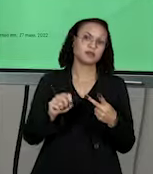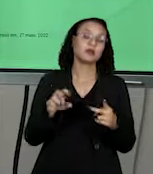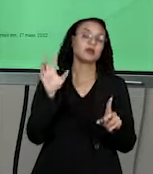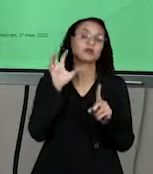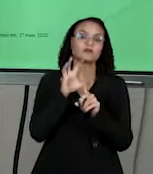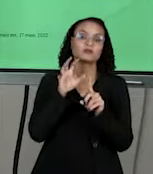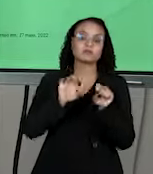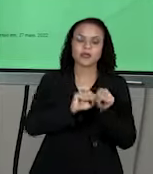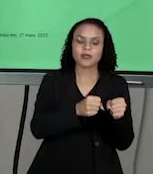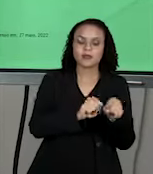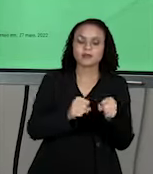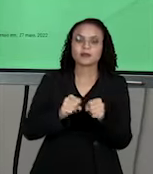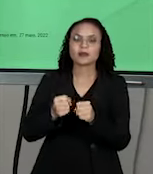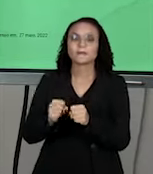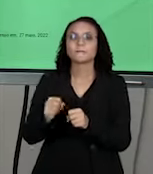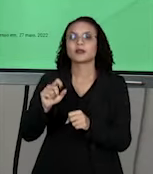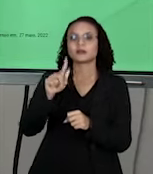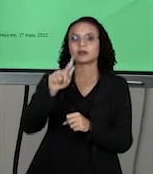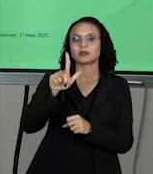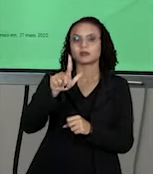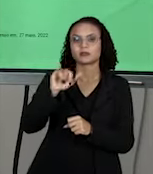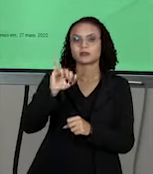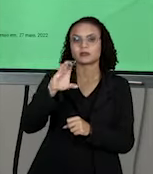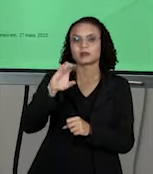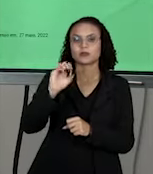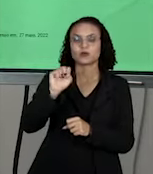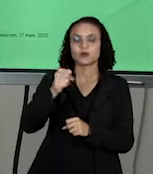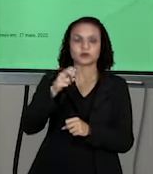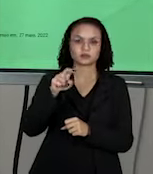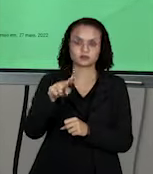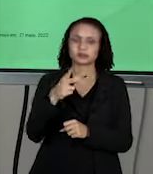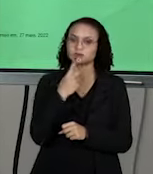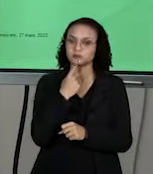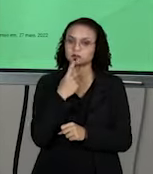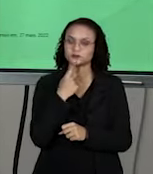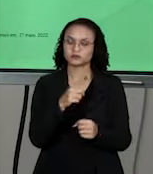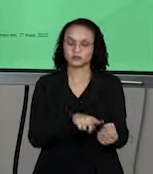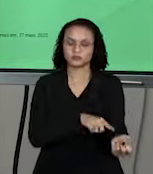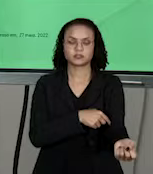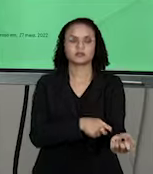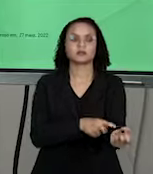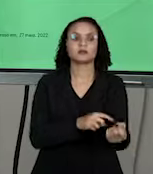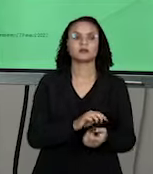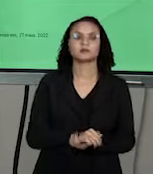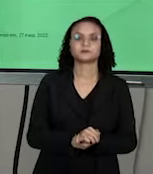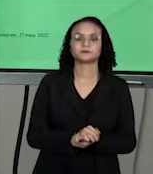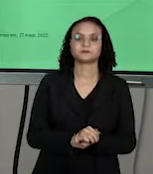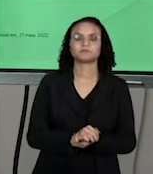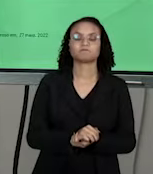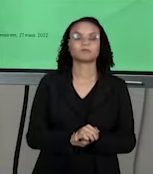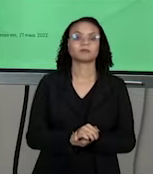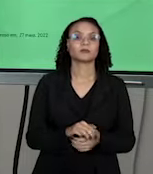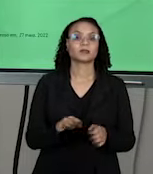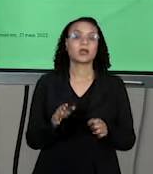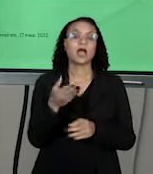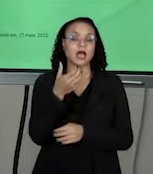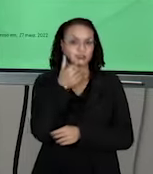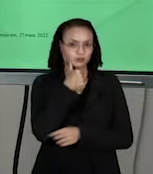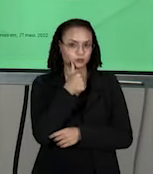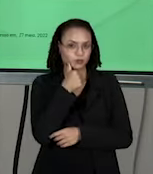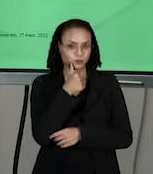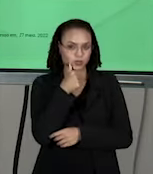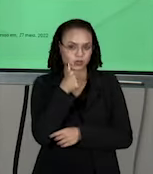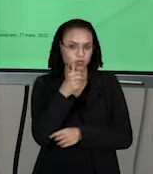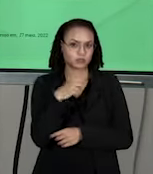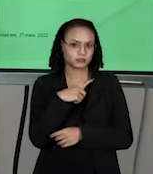né, no equilíbrio da glicose no seu sangue. E nós temos o ovário, né, no caso das mulheres, que